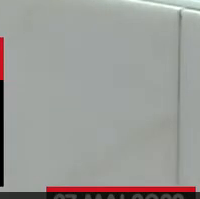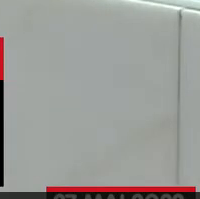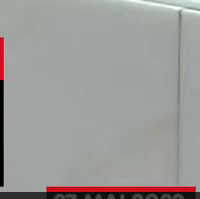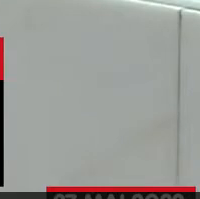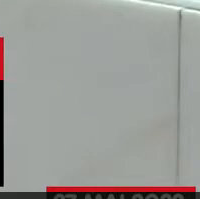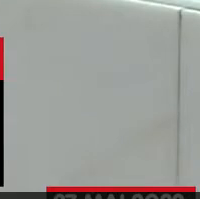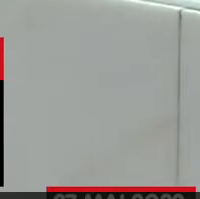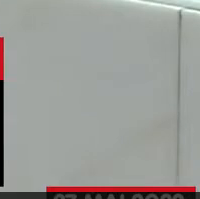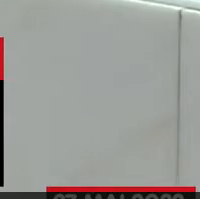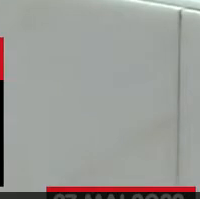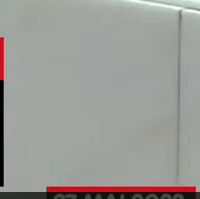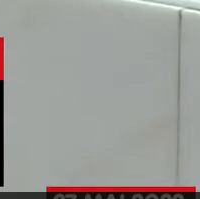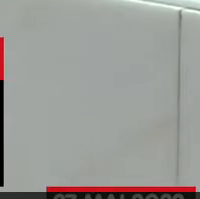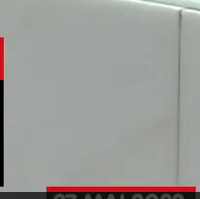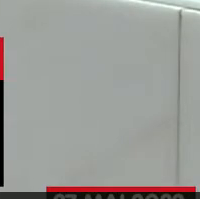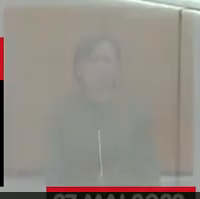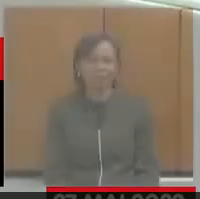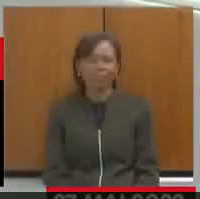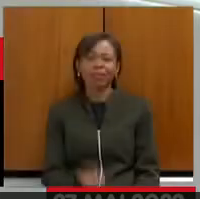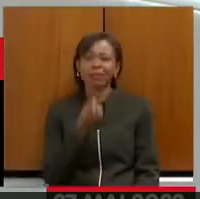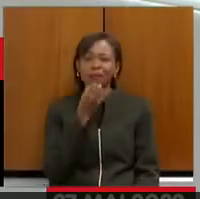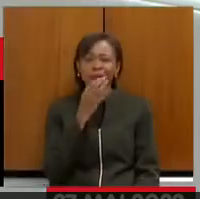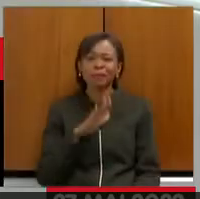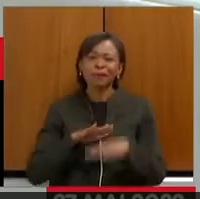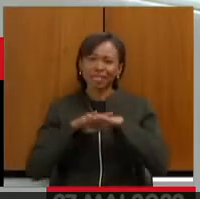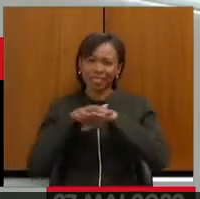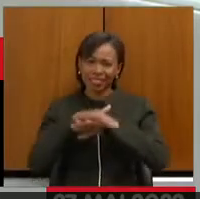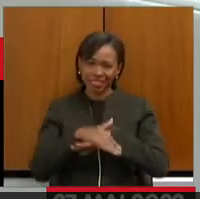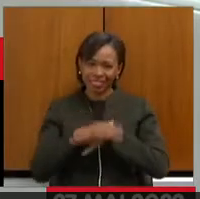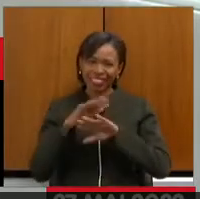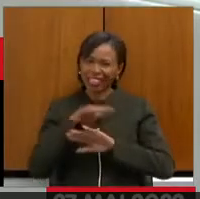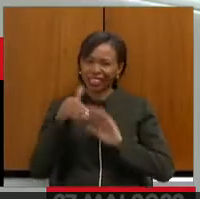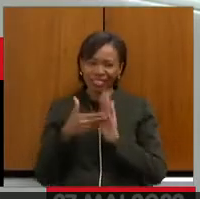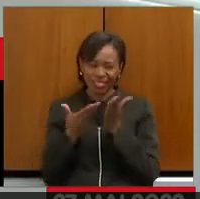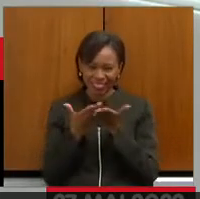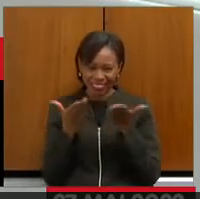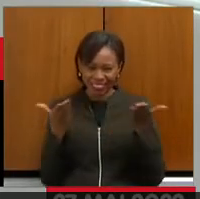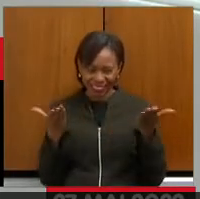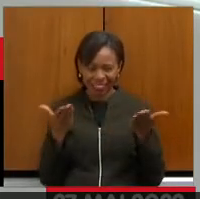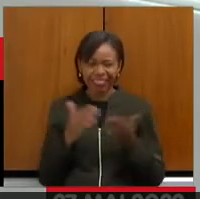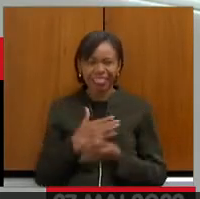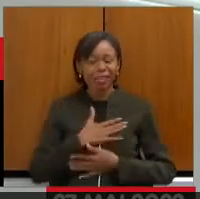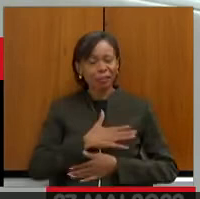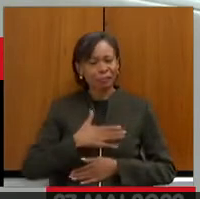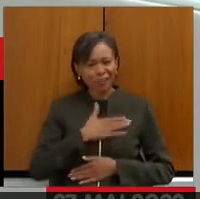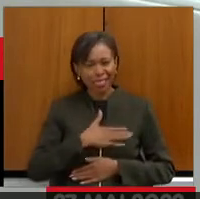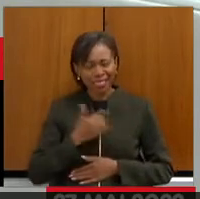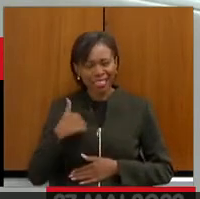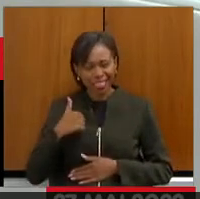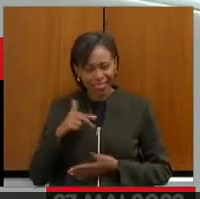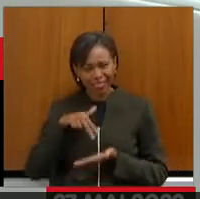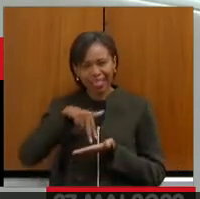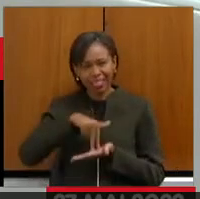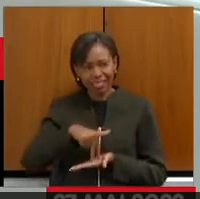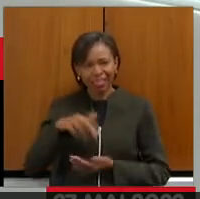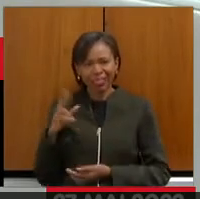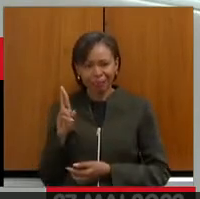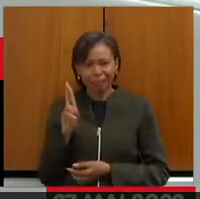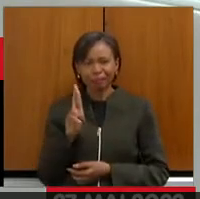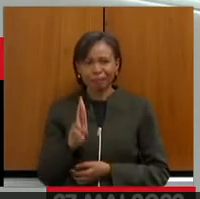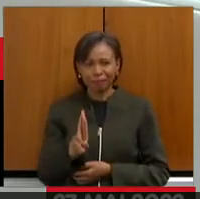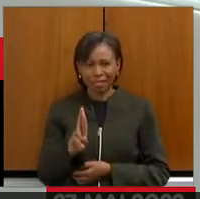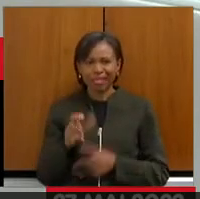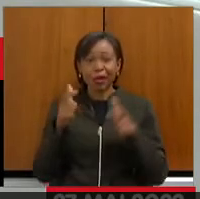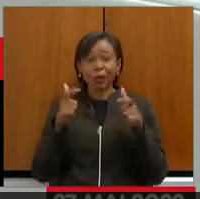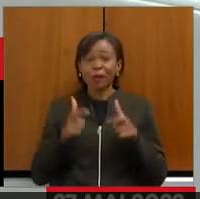Oi boa noite a todos e todas é com maior prazer que eu tô aqui representando assim um